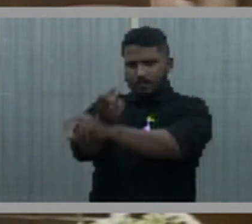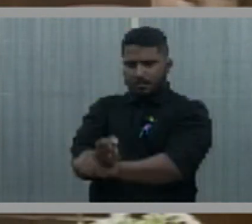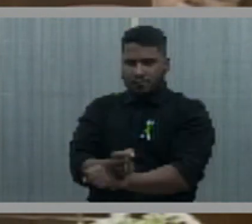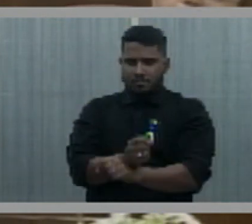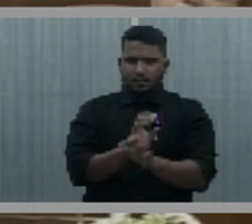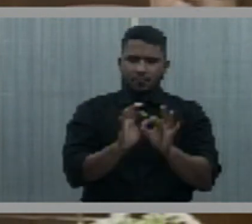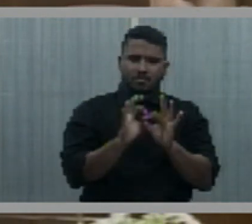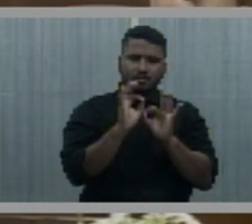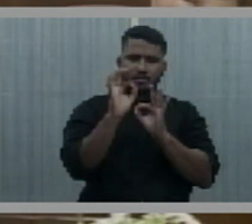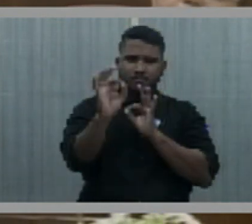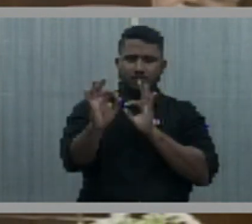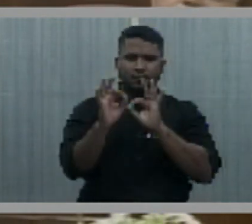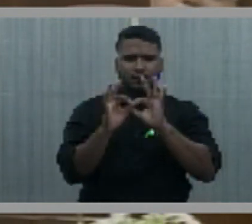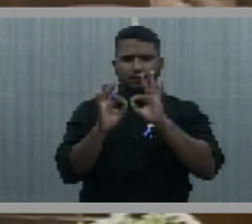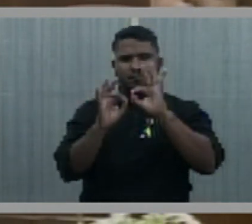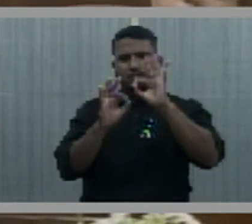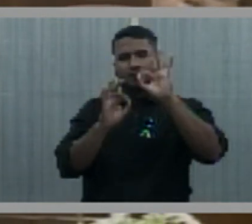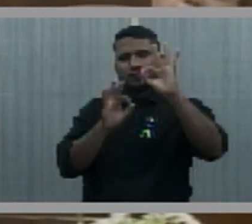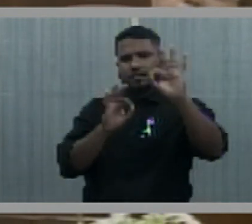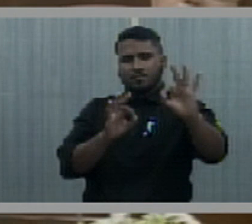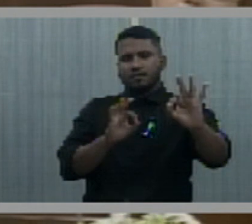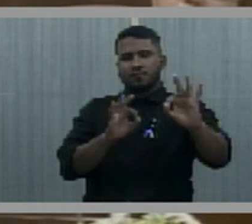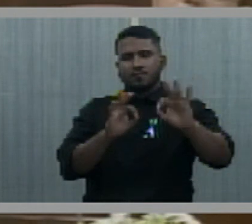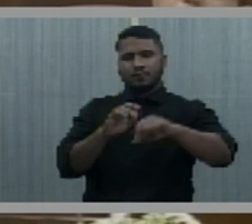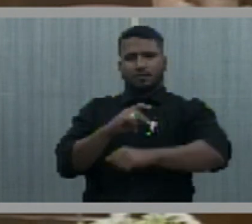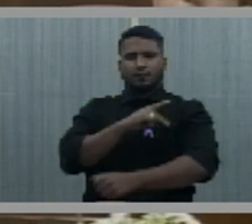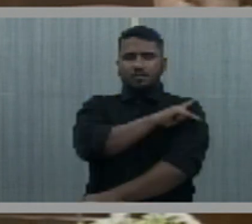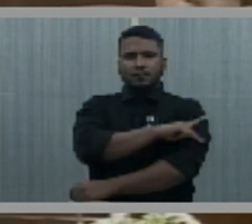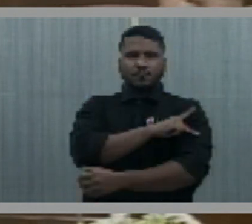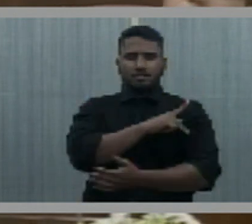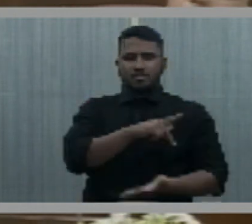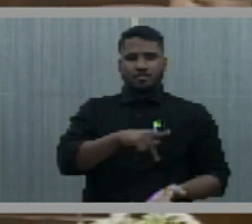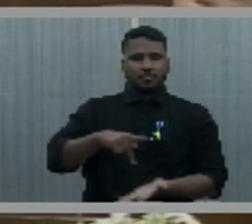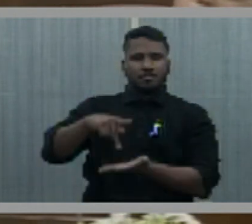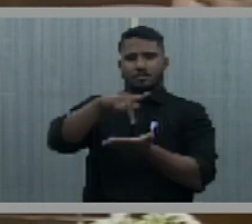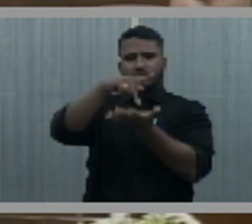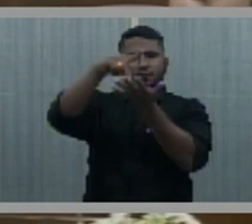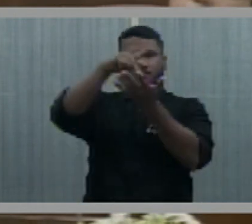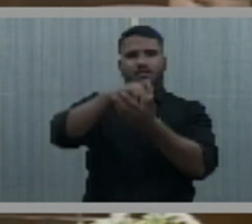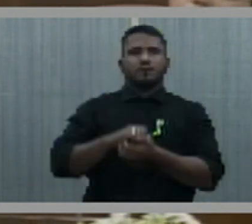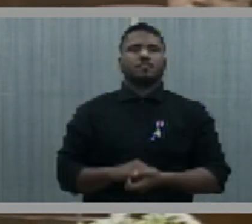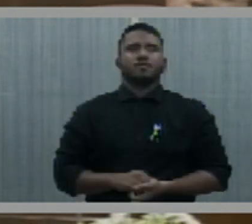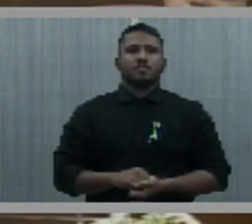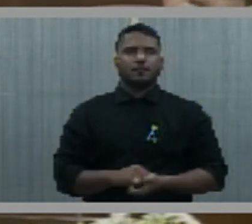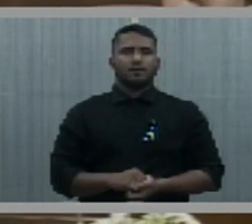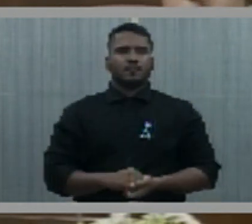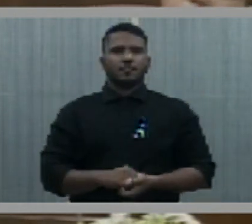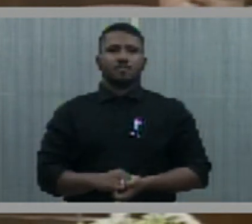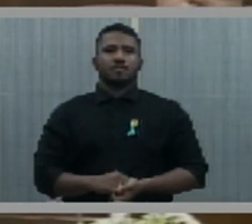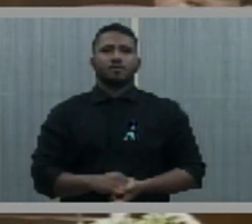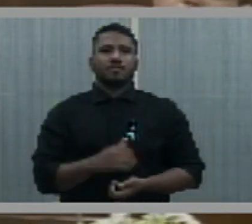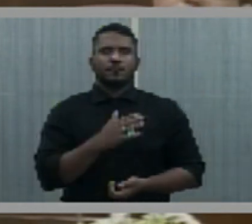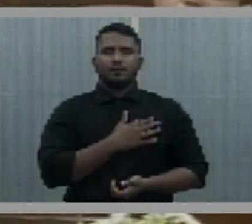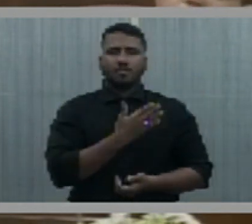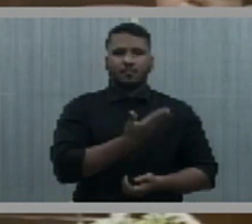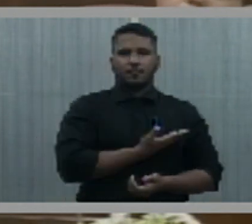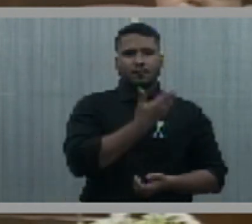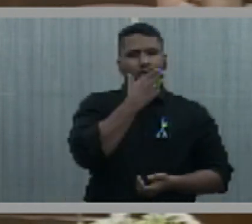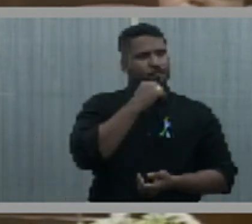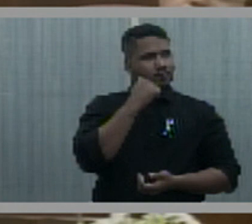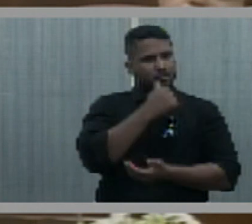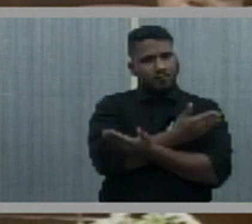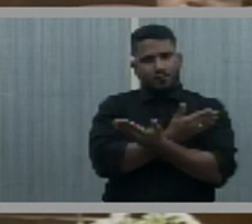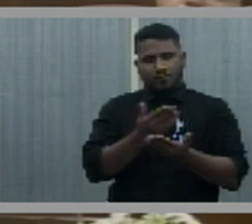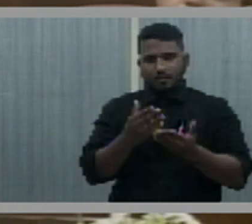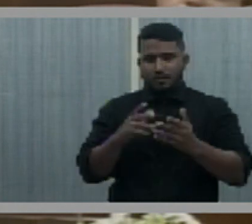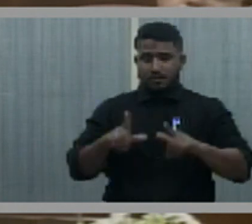pelas quebradas, pelas várzeas e chapadas, teu canto de exaltação. Meus queridos irmãos, irmãs, esse